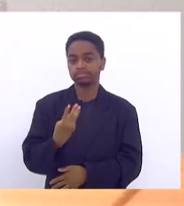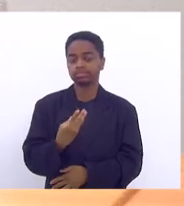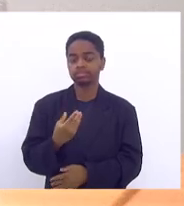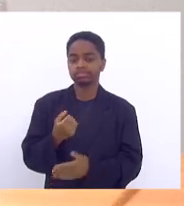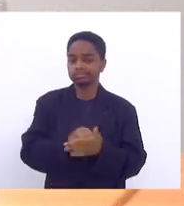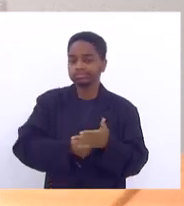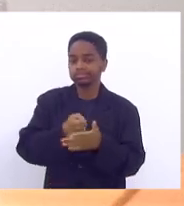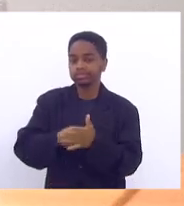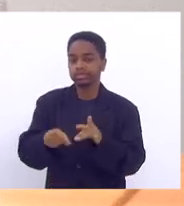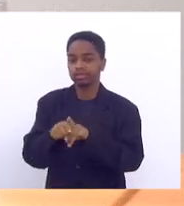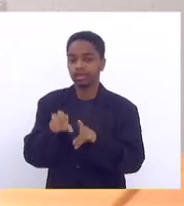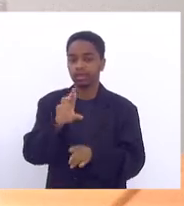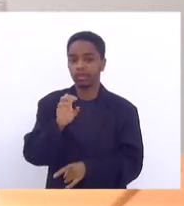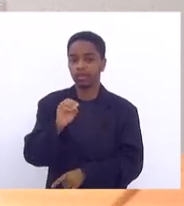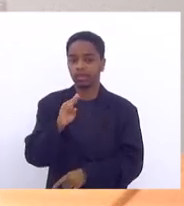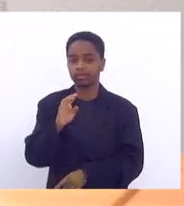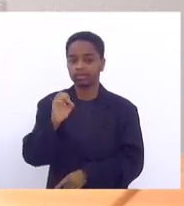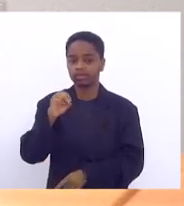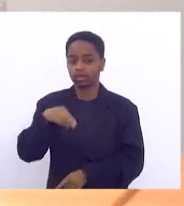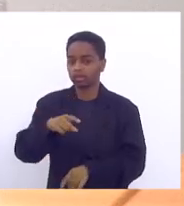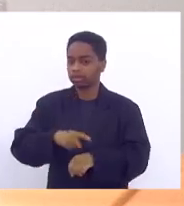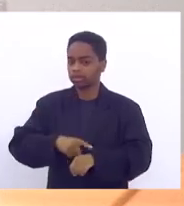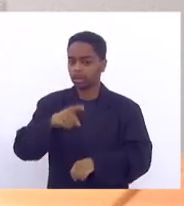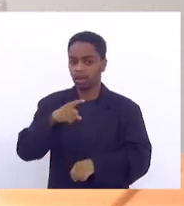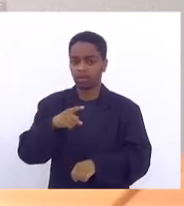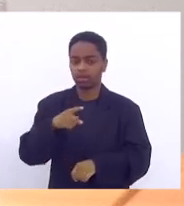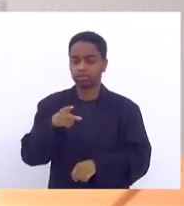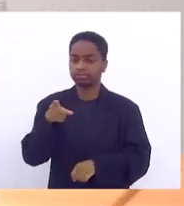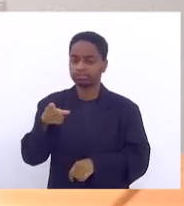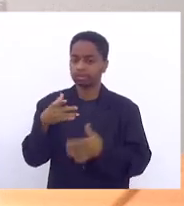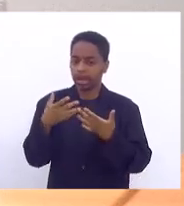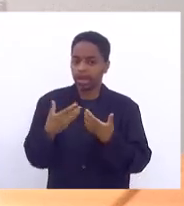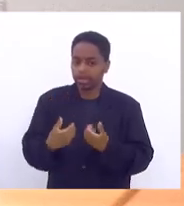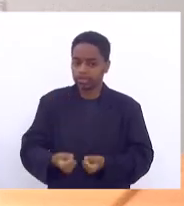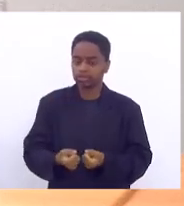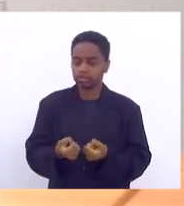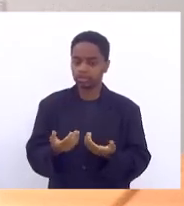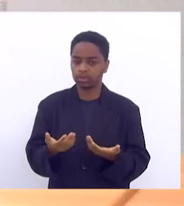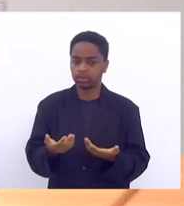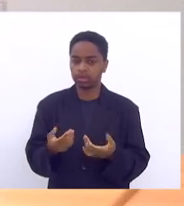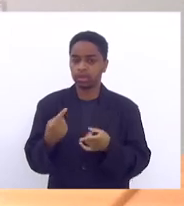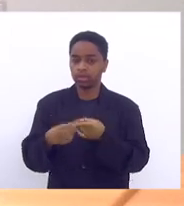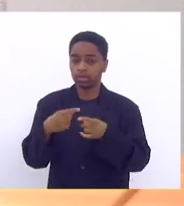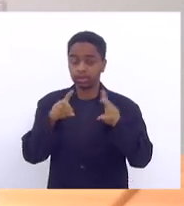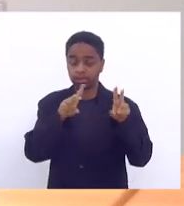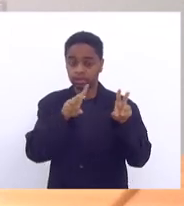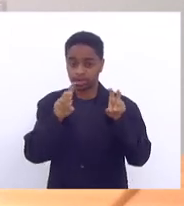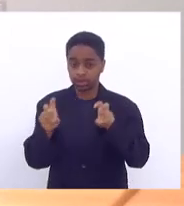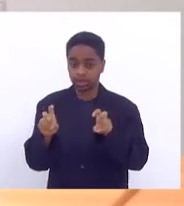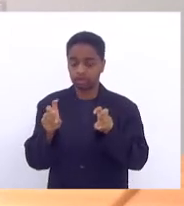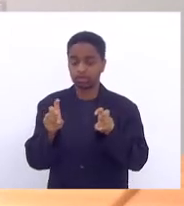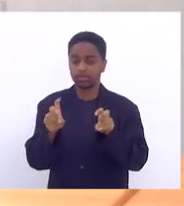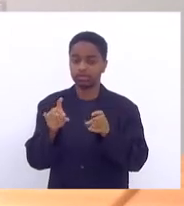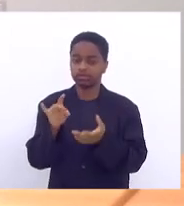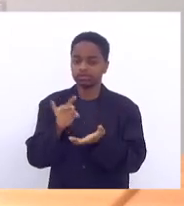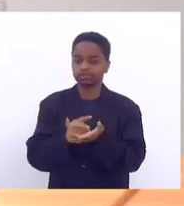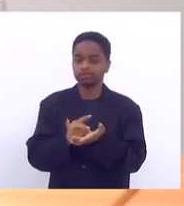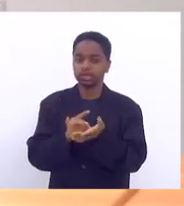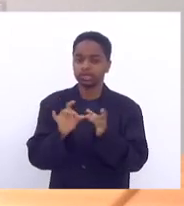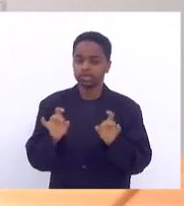Robson de pronto ele se vestiu dessa envergadura porque é um é um tema muito